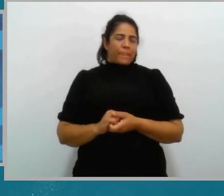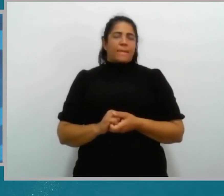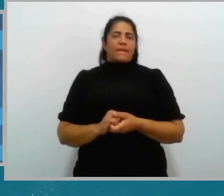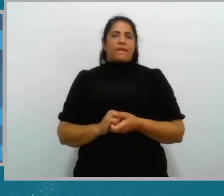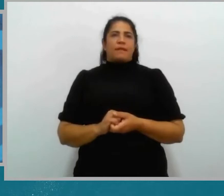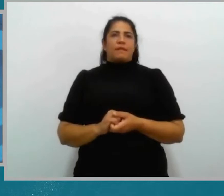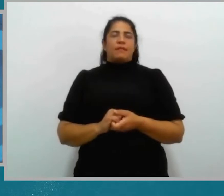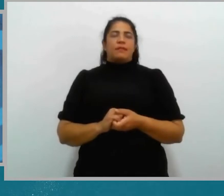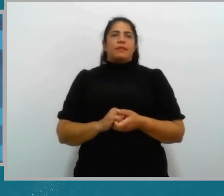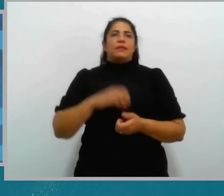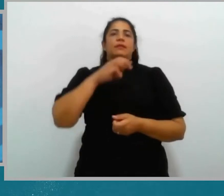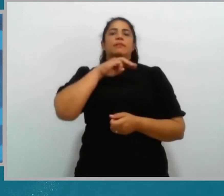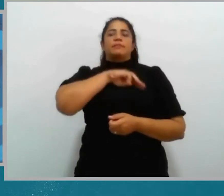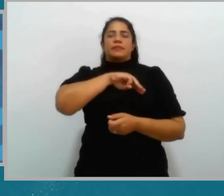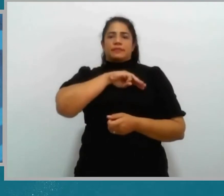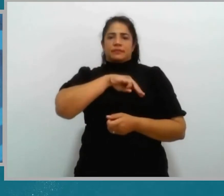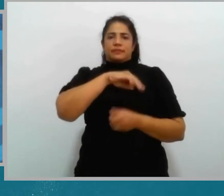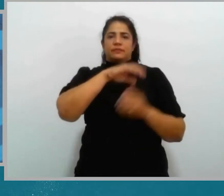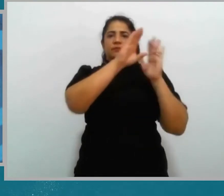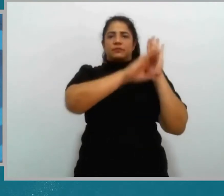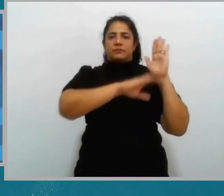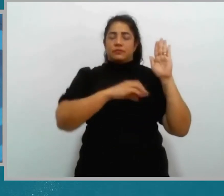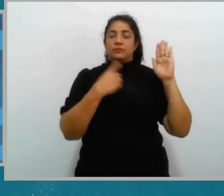Mateus 1,